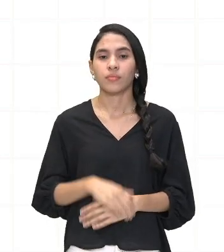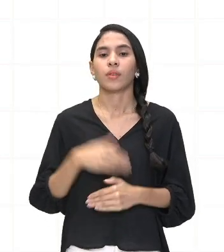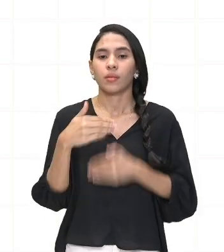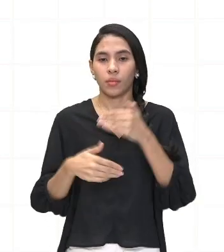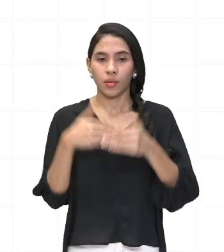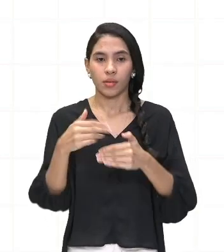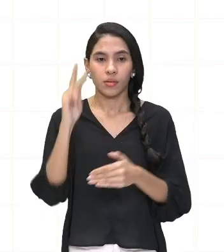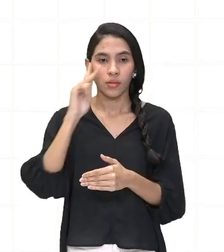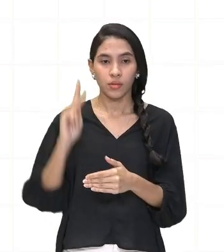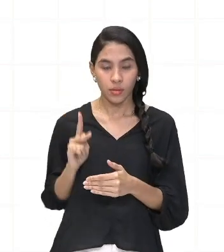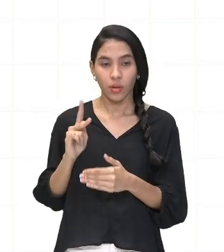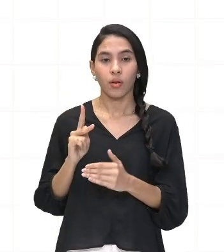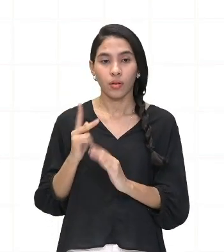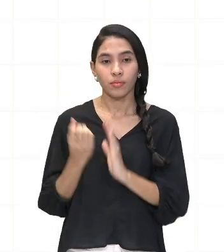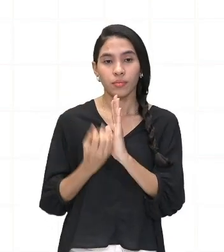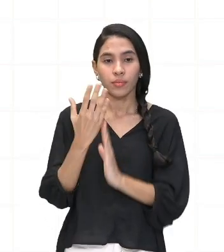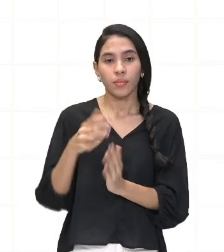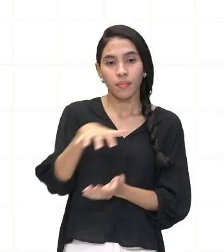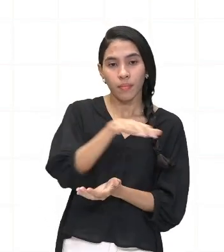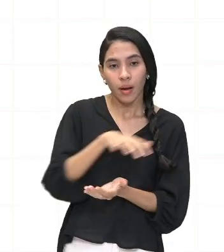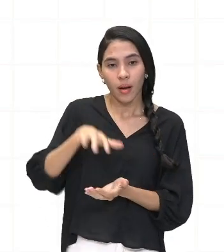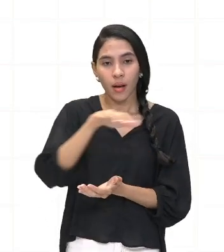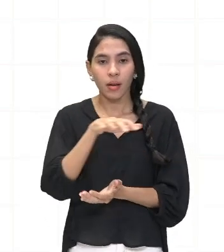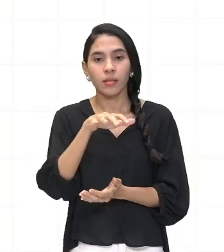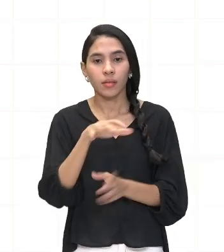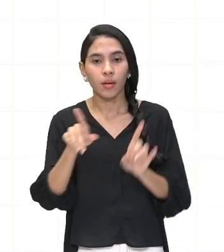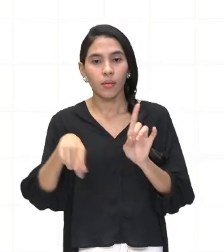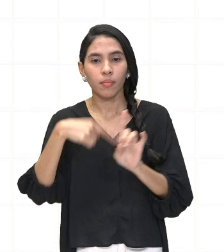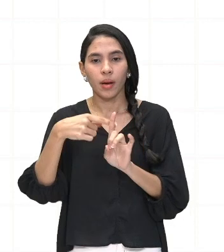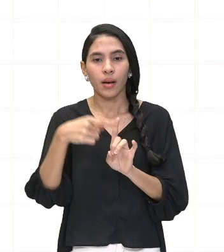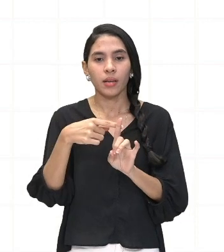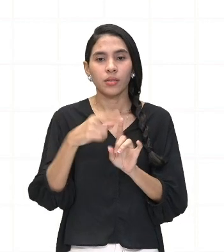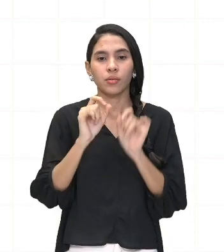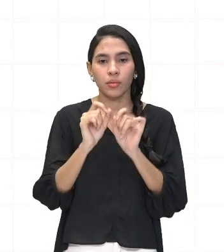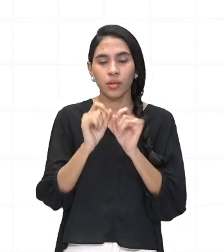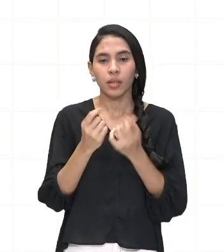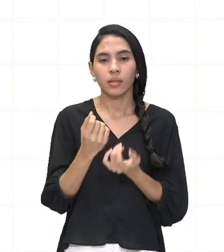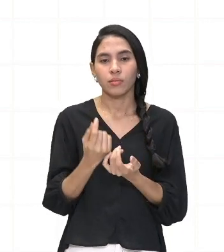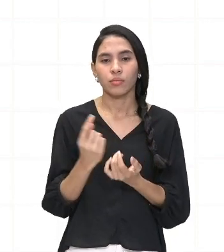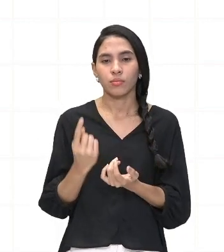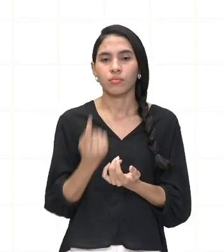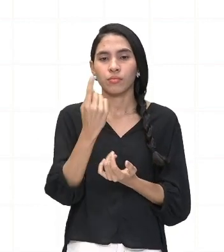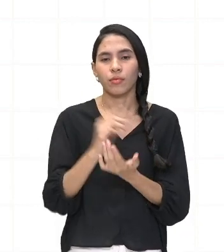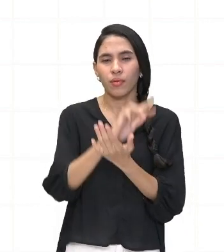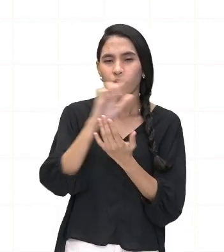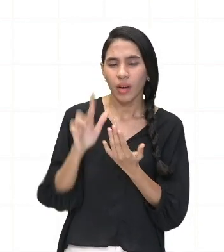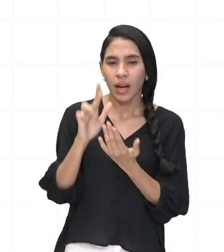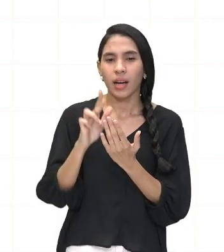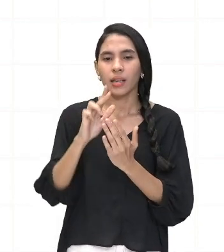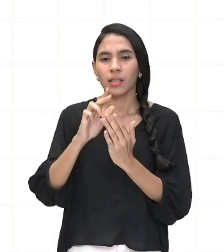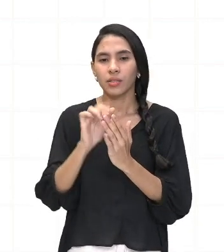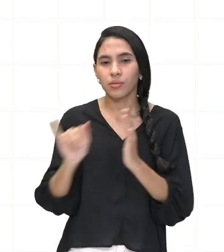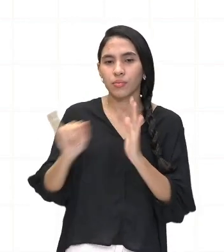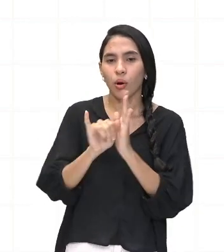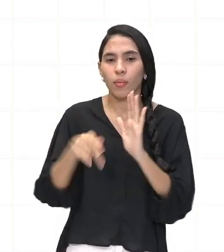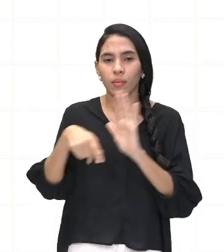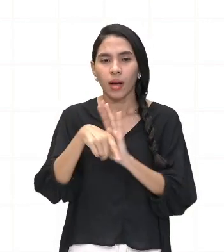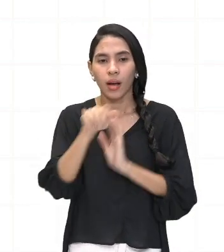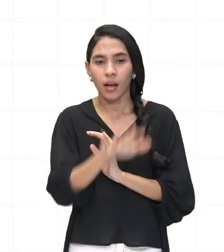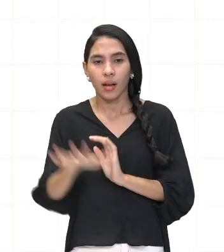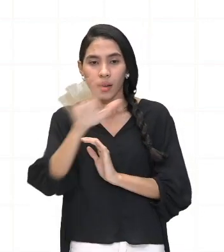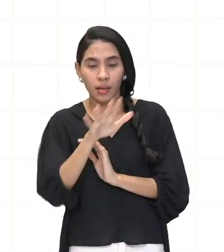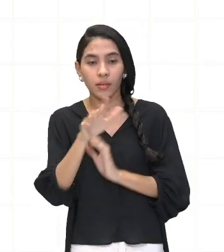processo histórico envolveu a consolidação de uma identidade nacional, a delimitação